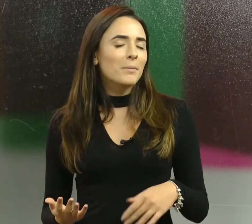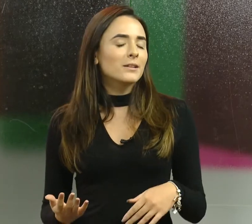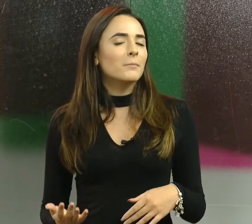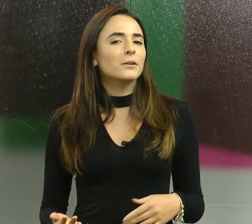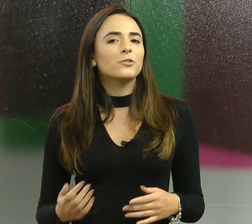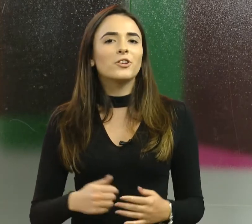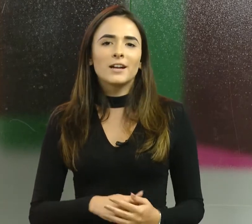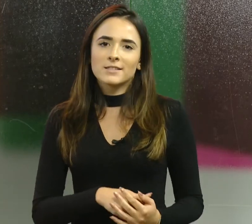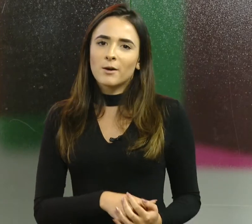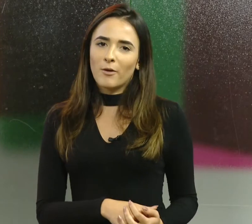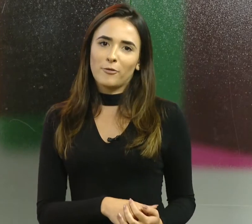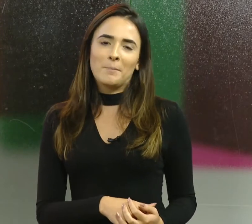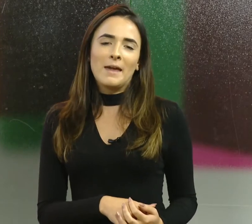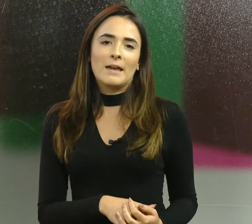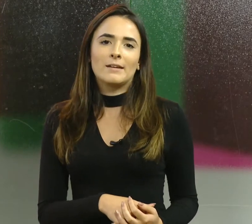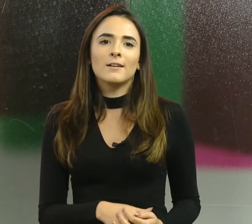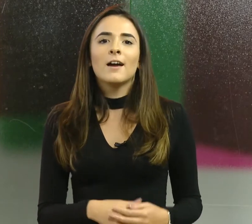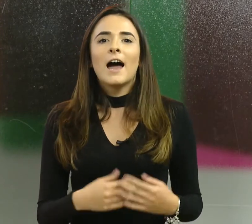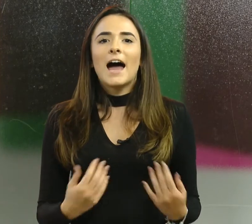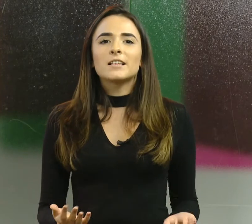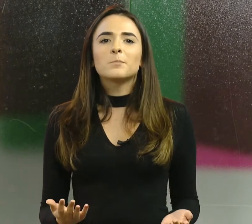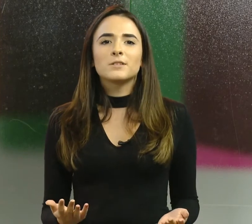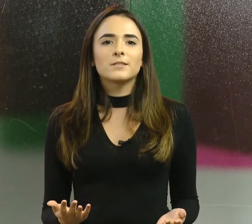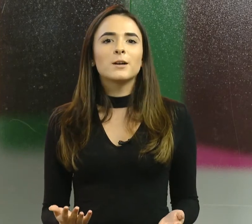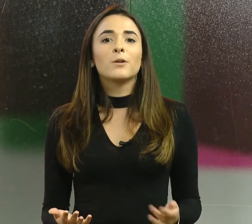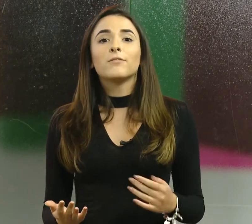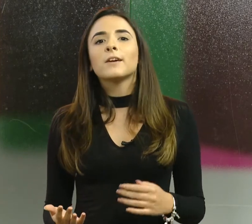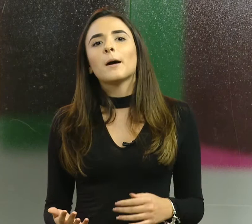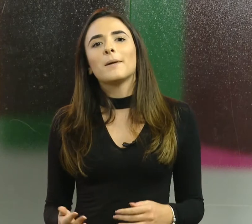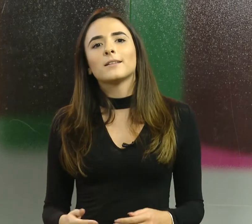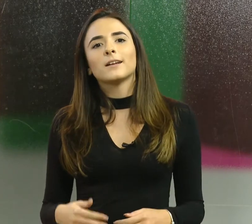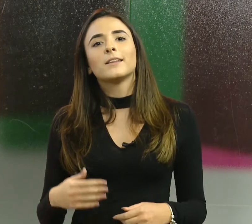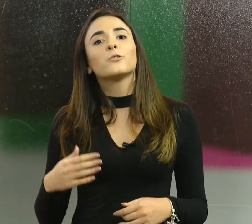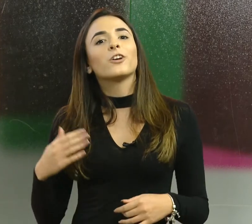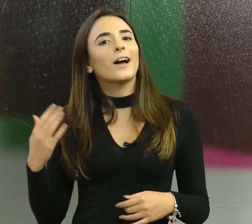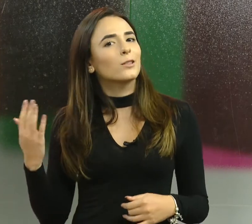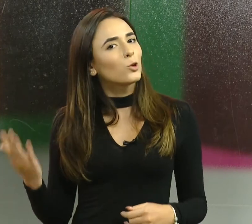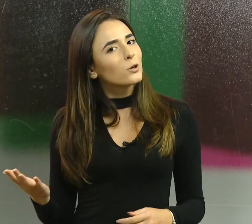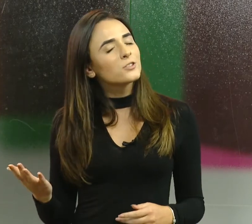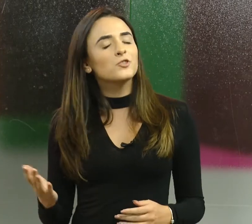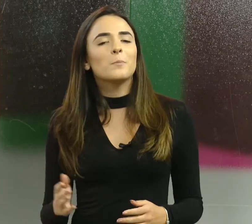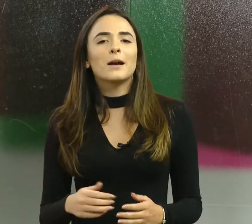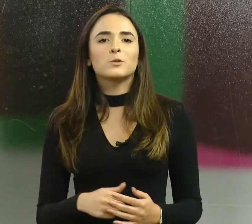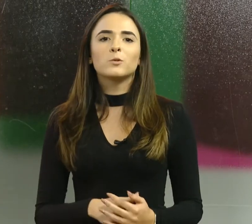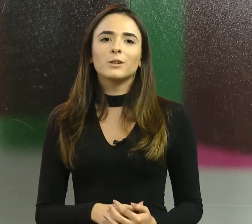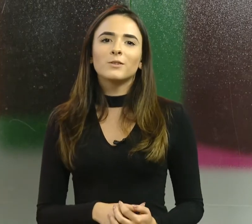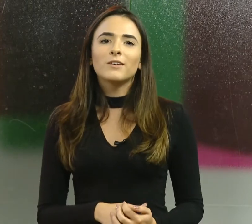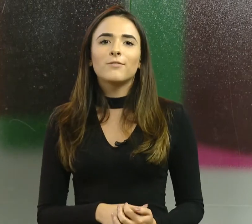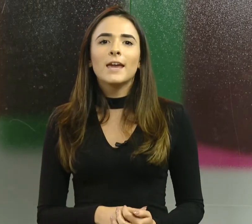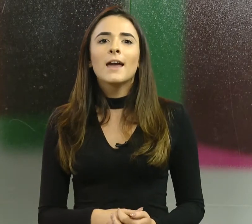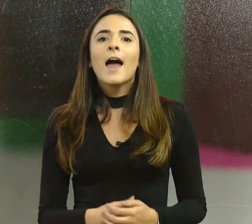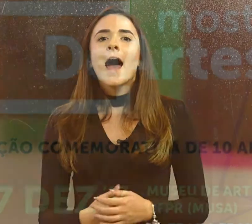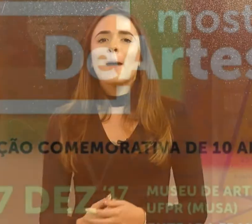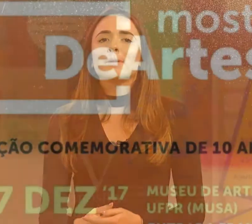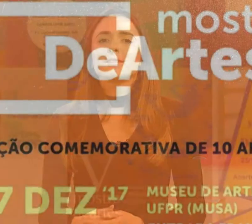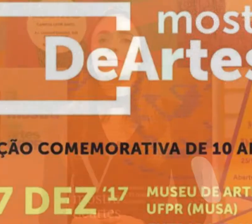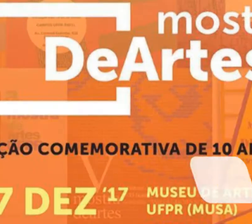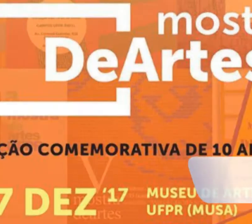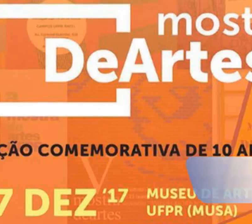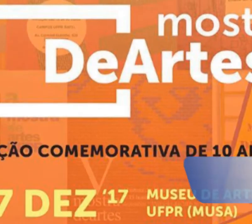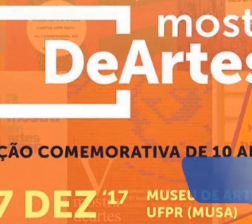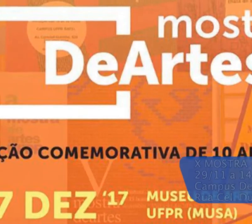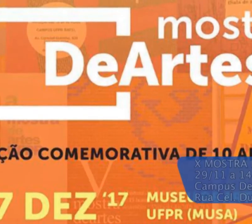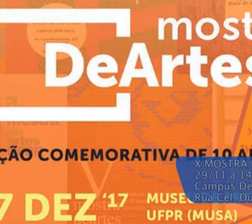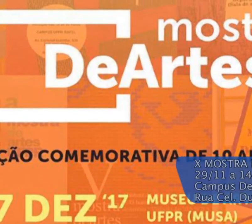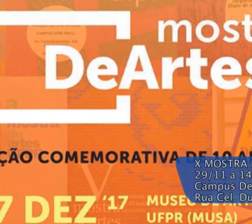pelo Departamento de Artes da UFPR. A exposição, que fica aberta até o dia 14 de março do ano que vem, apresenta